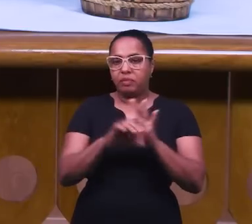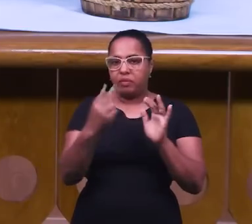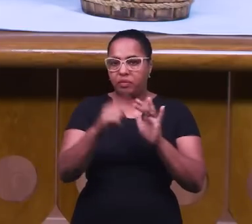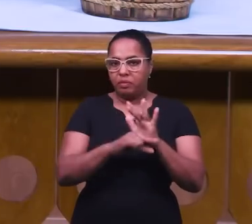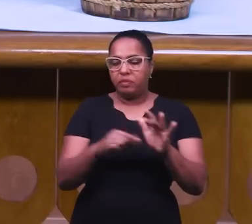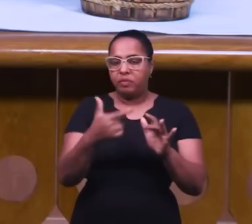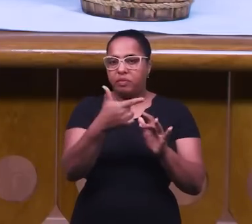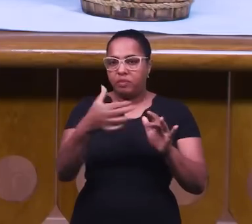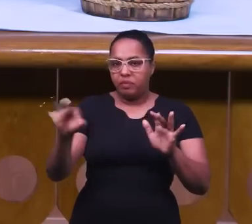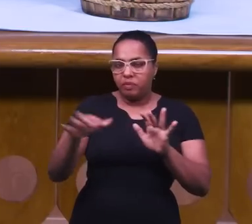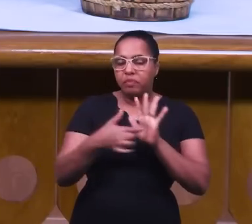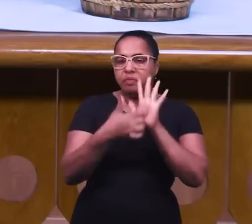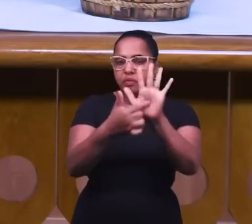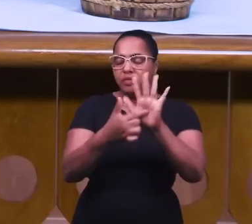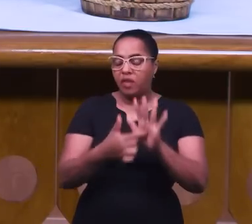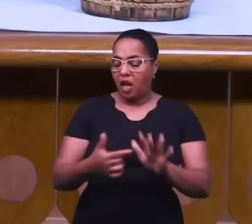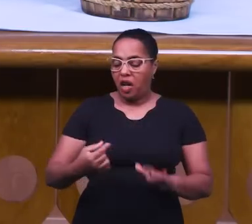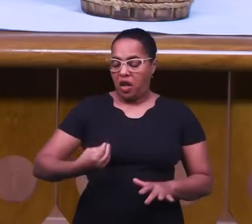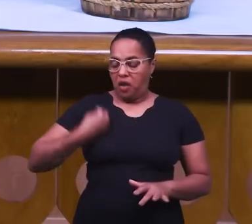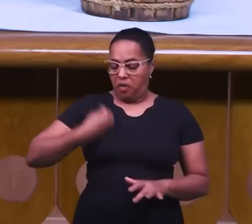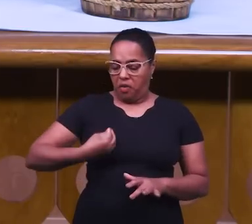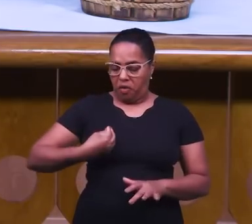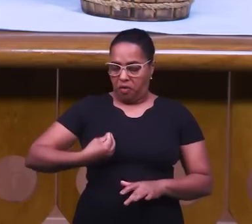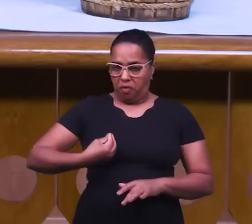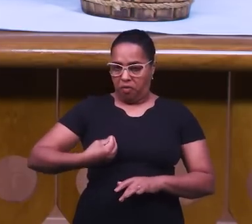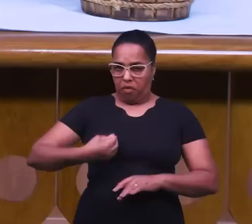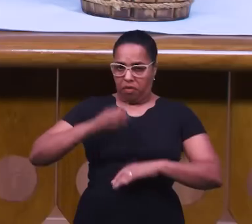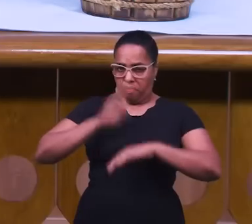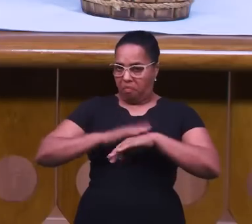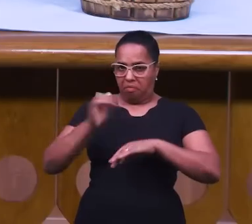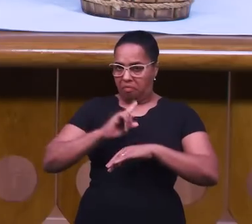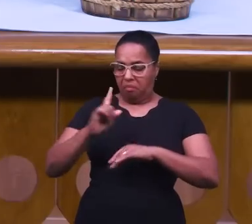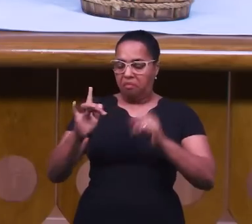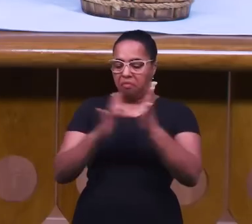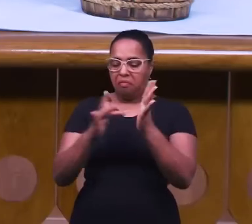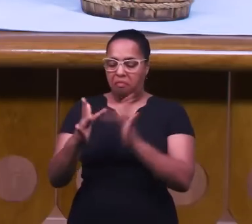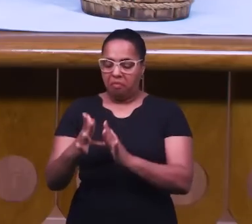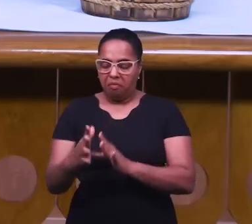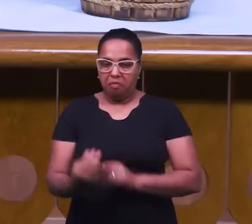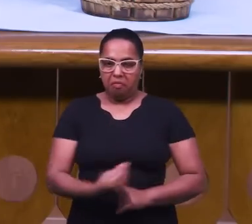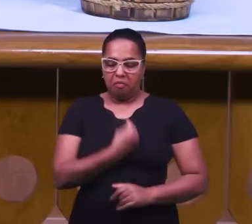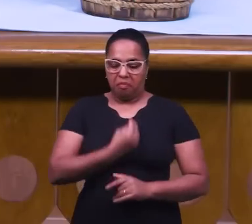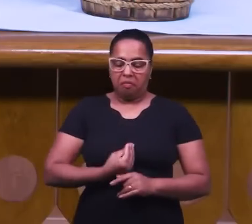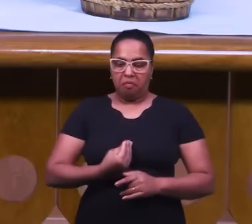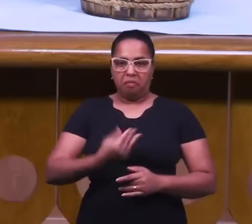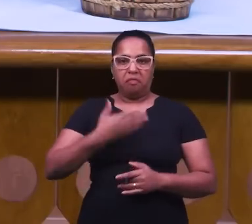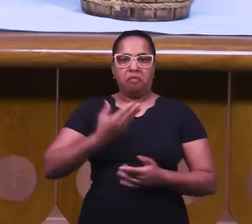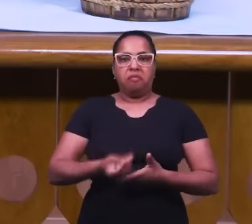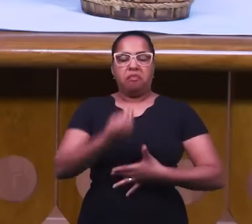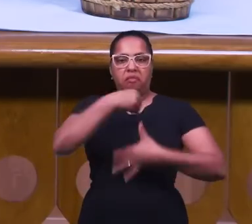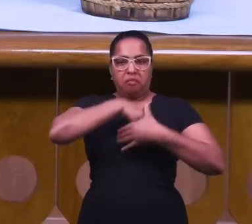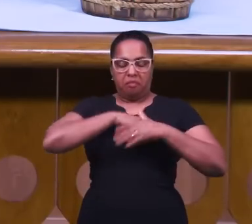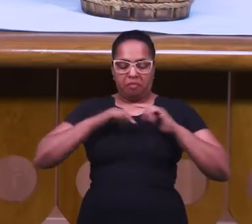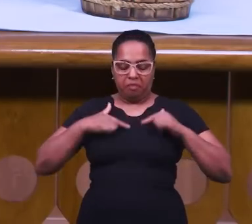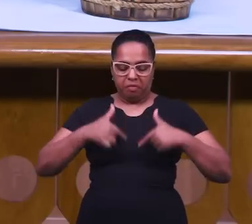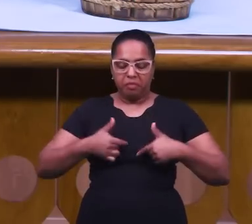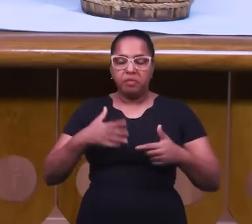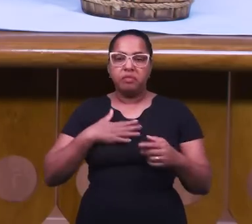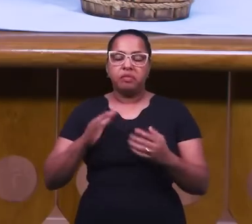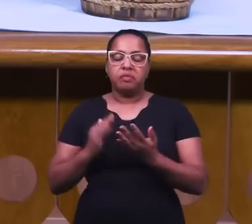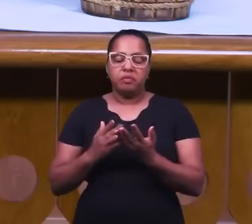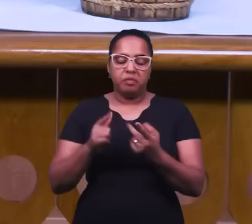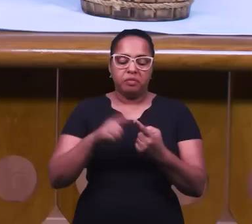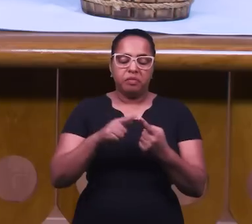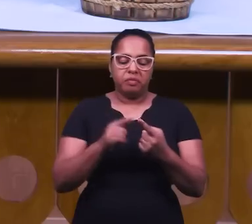verso 20, que ele usou a expressão, vivo não mais eu, mas Cristo vive em mim. O que é vivo não mais eu? Ele diz, isso é